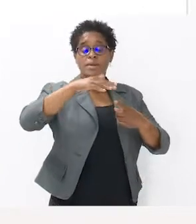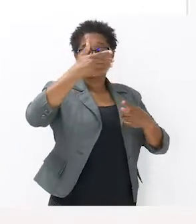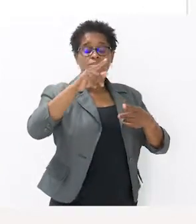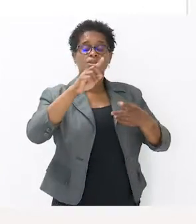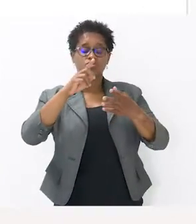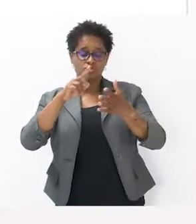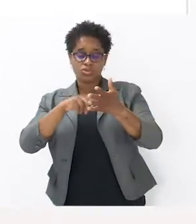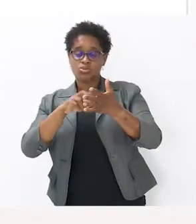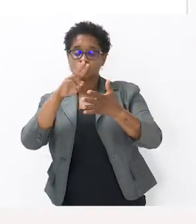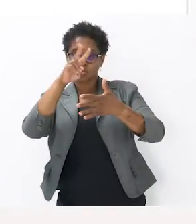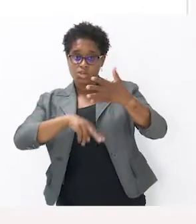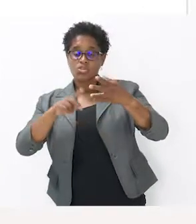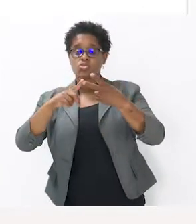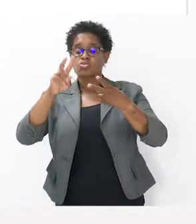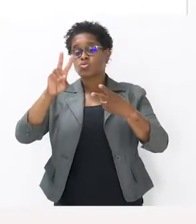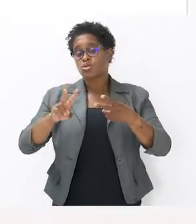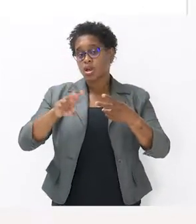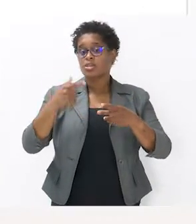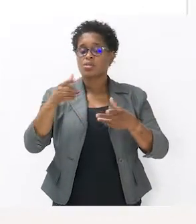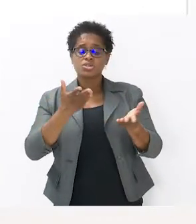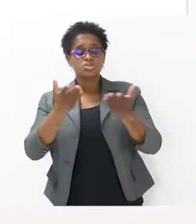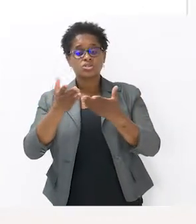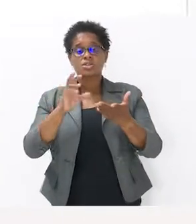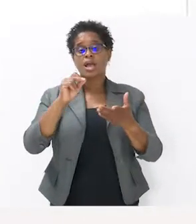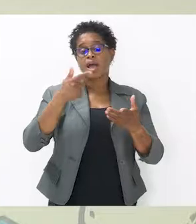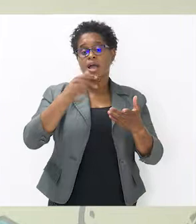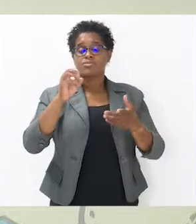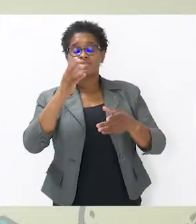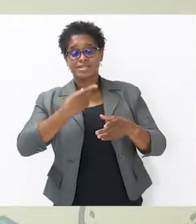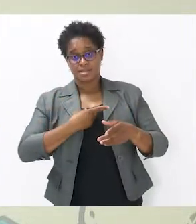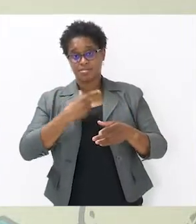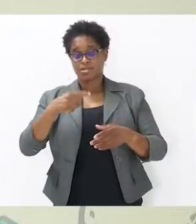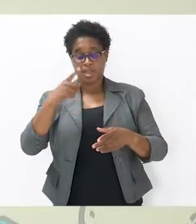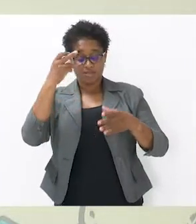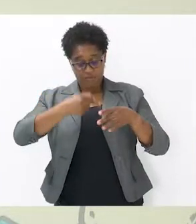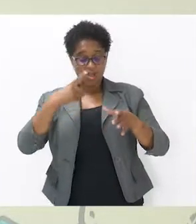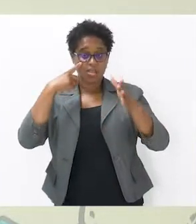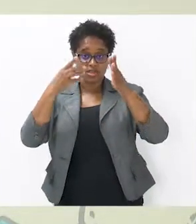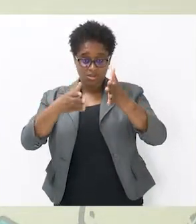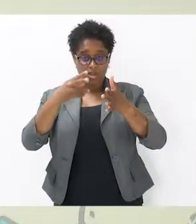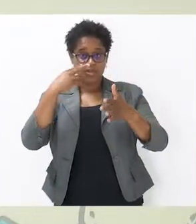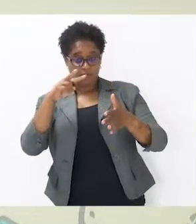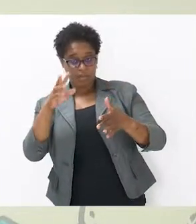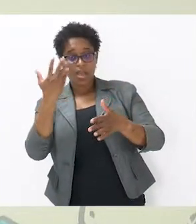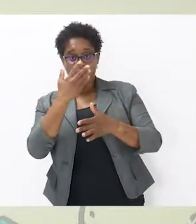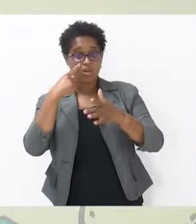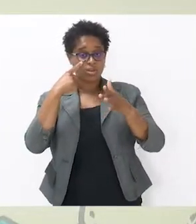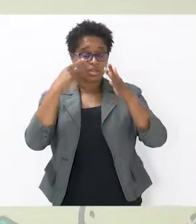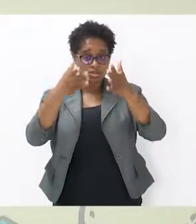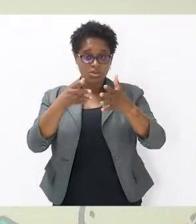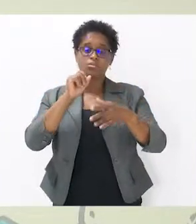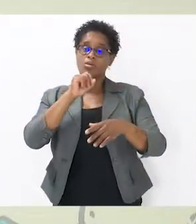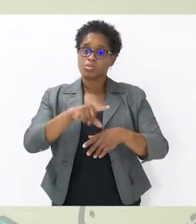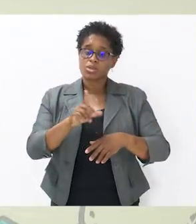secundário e ainda distinguir ato de cena. Então, tens de ficar atento, seguir a aula com atenção